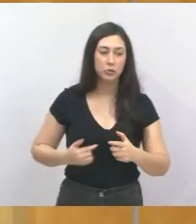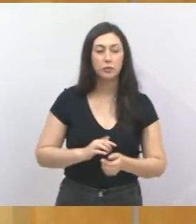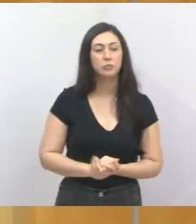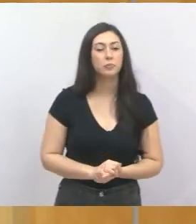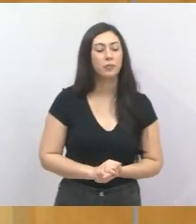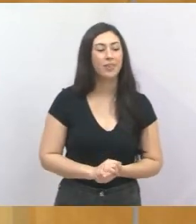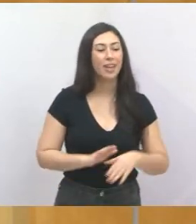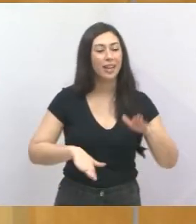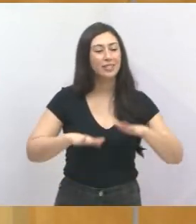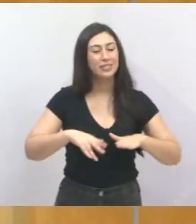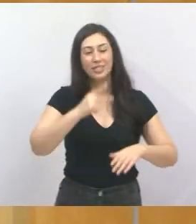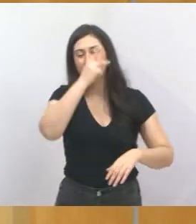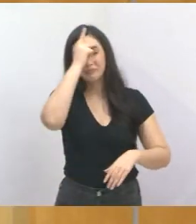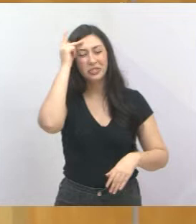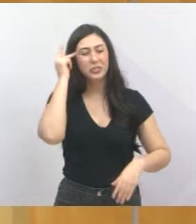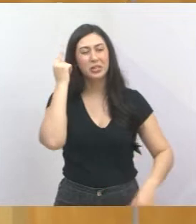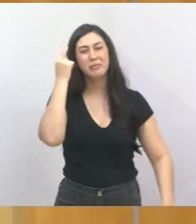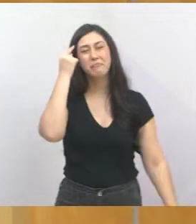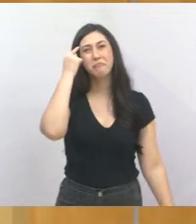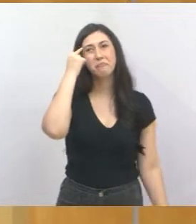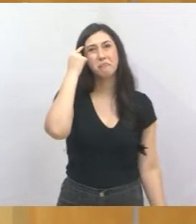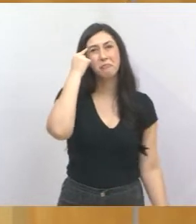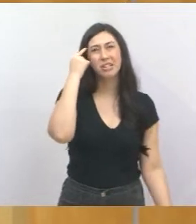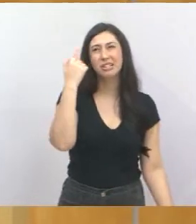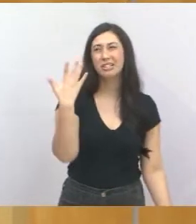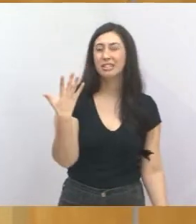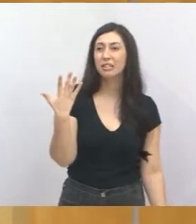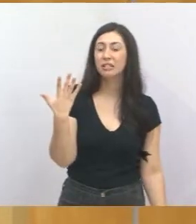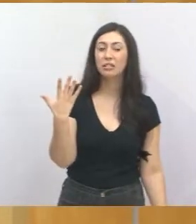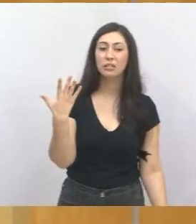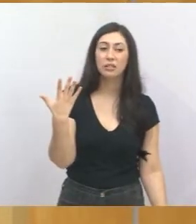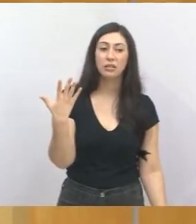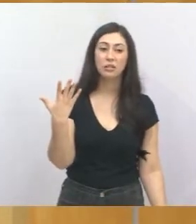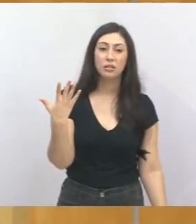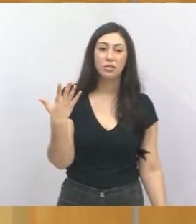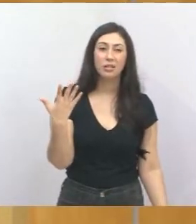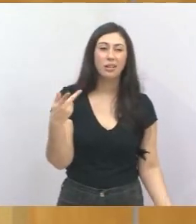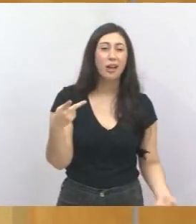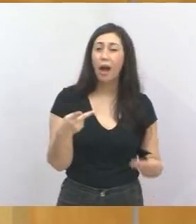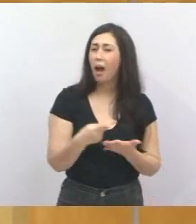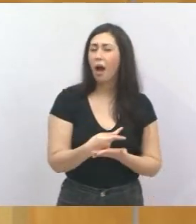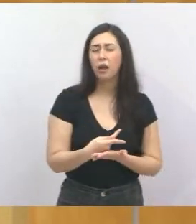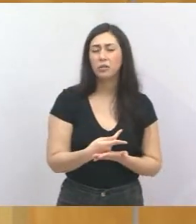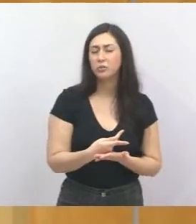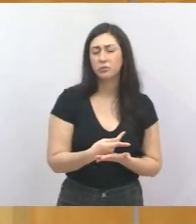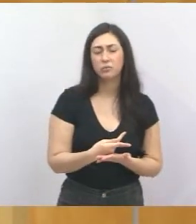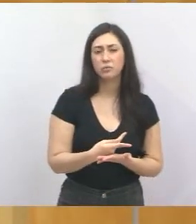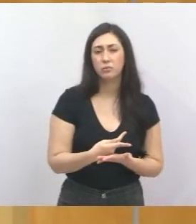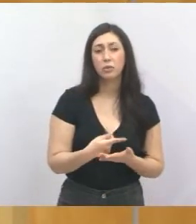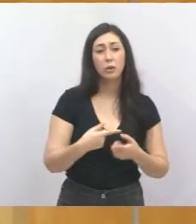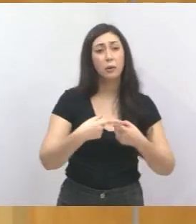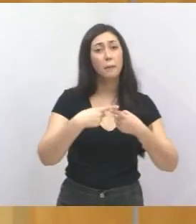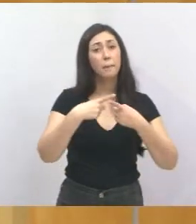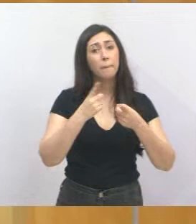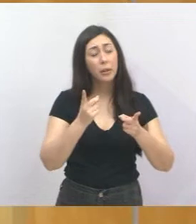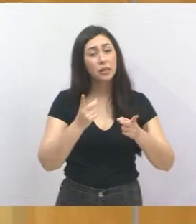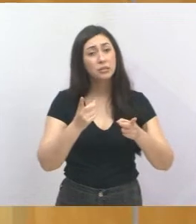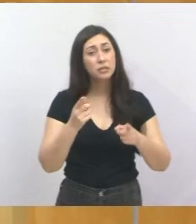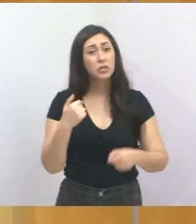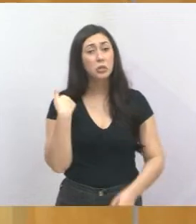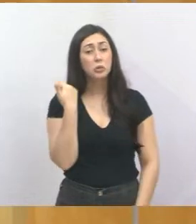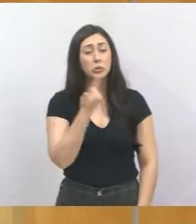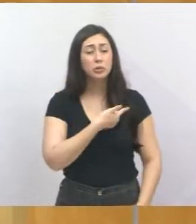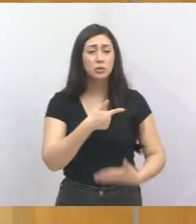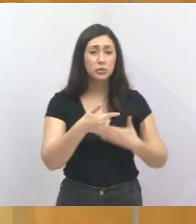que muitas pessoas têm uma visão equivocada quanto a essa que é uma das atribuições